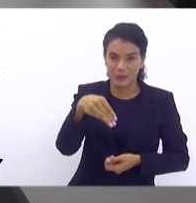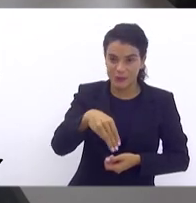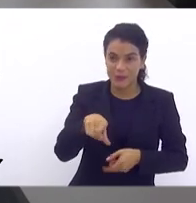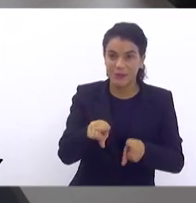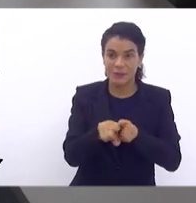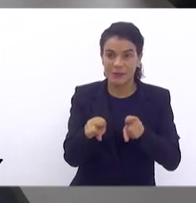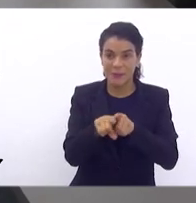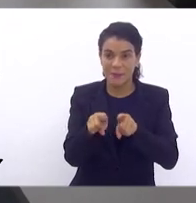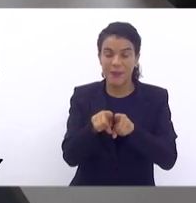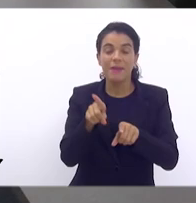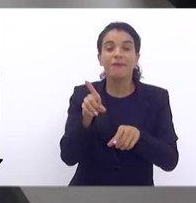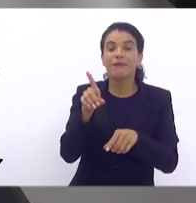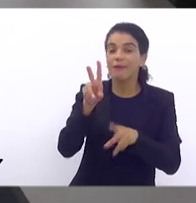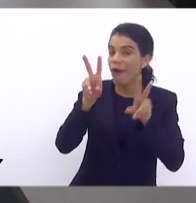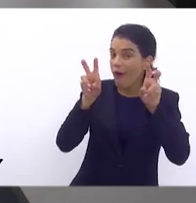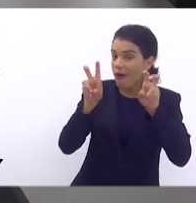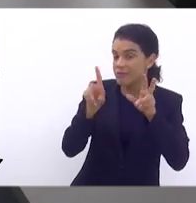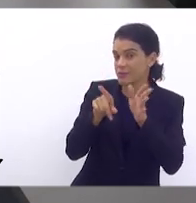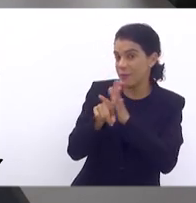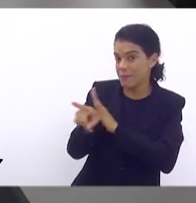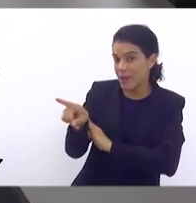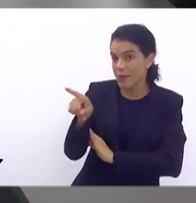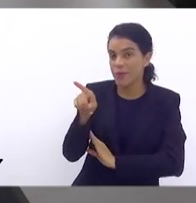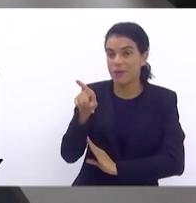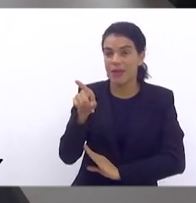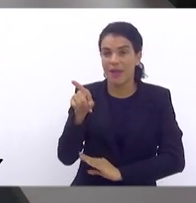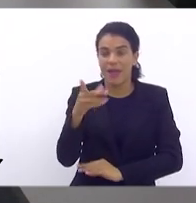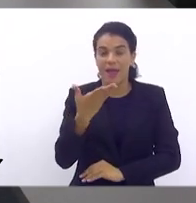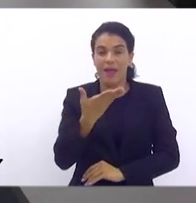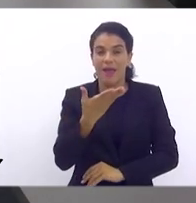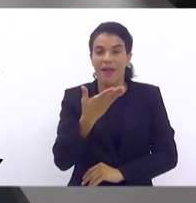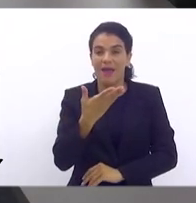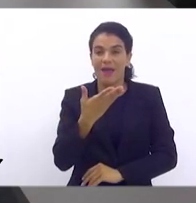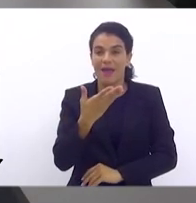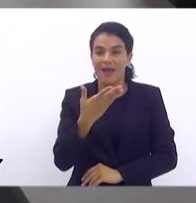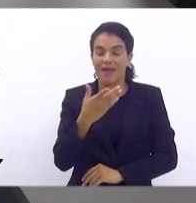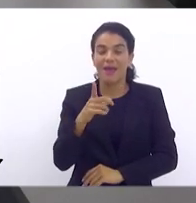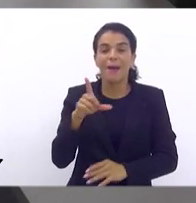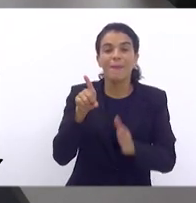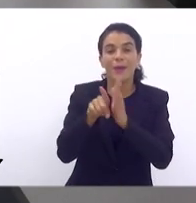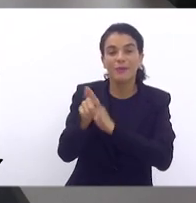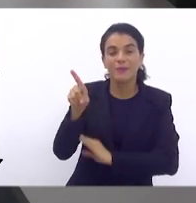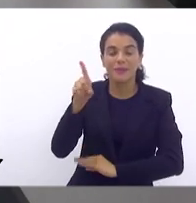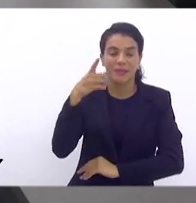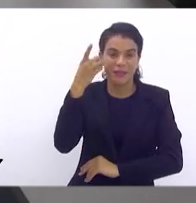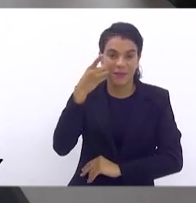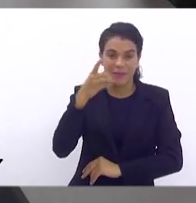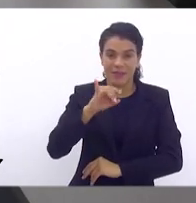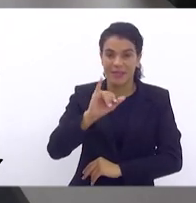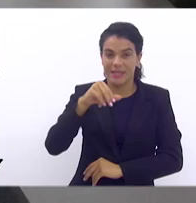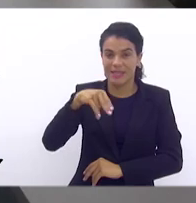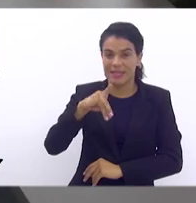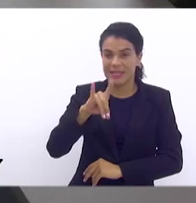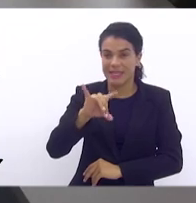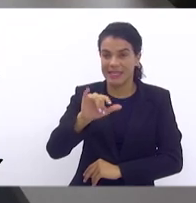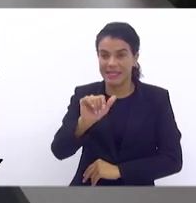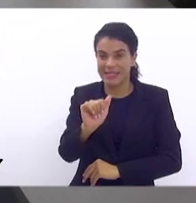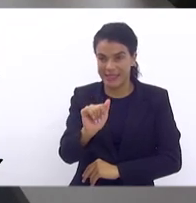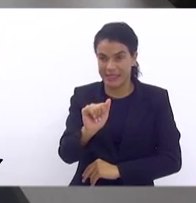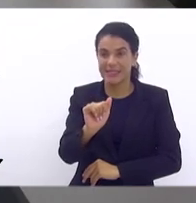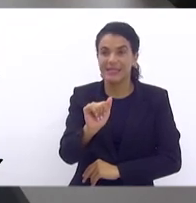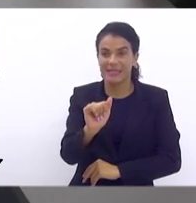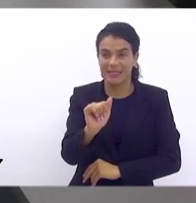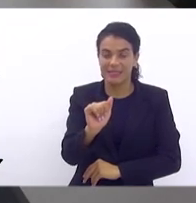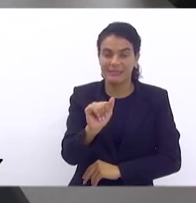indiarmelau sobre o de Day afterno mas já encaminhar essa